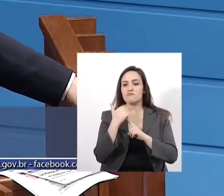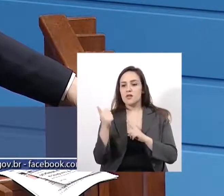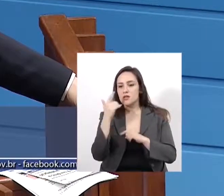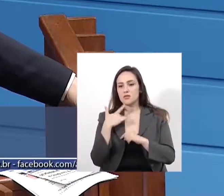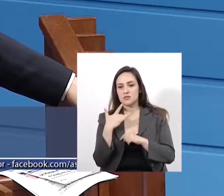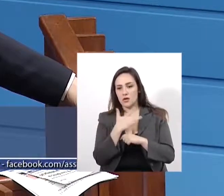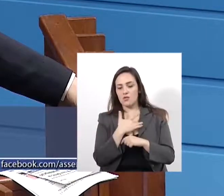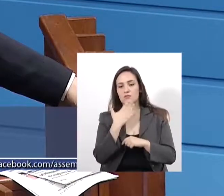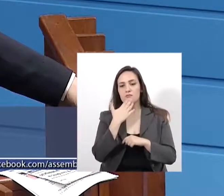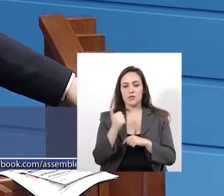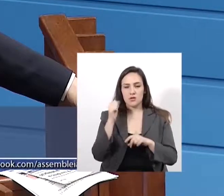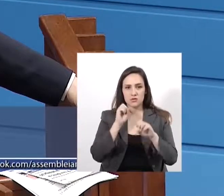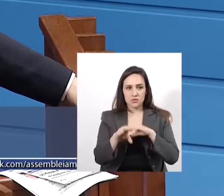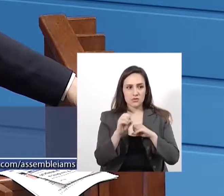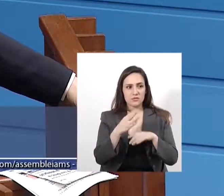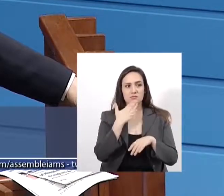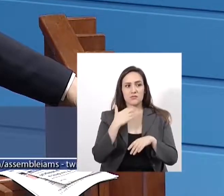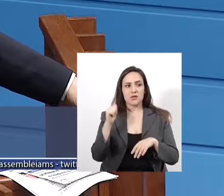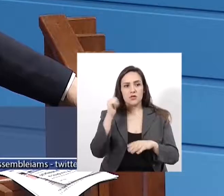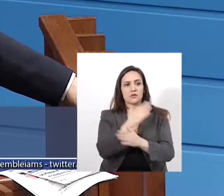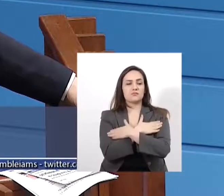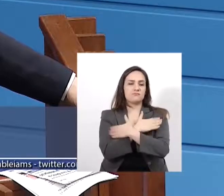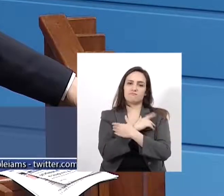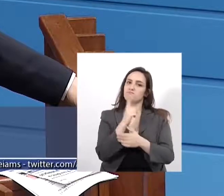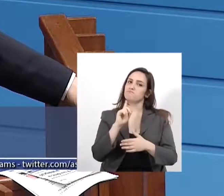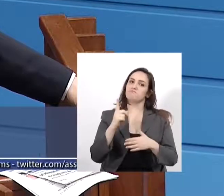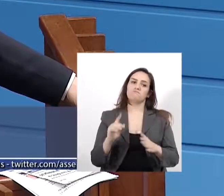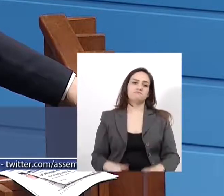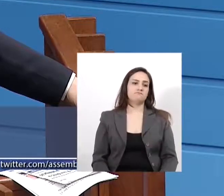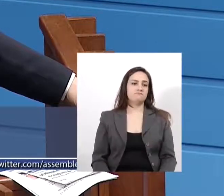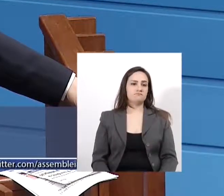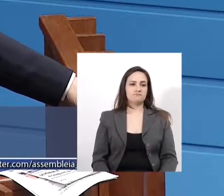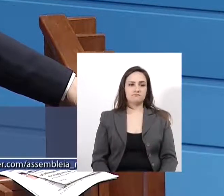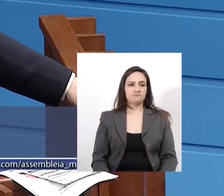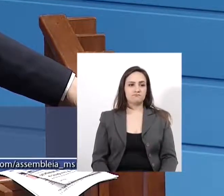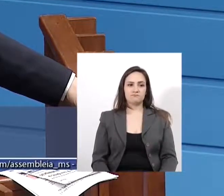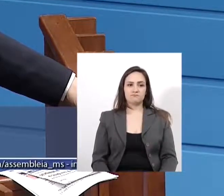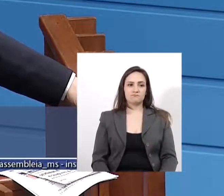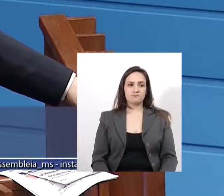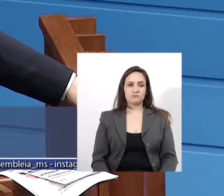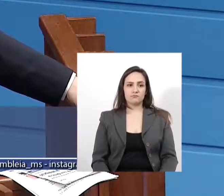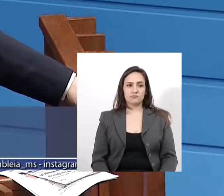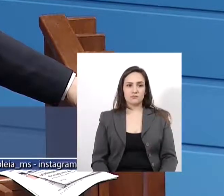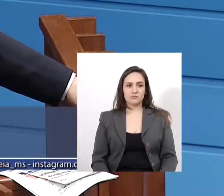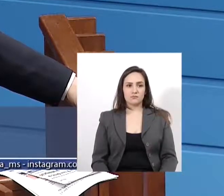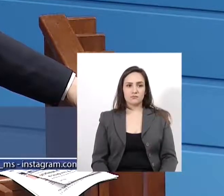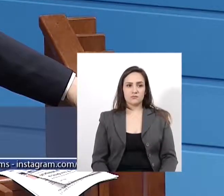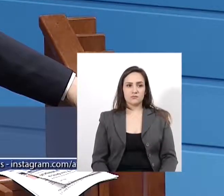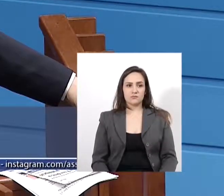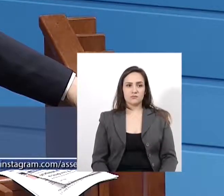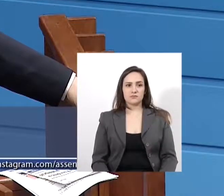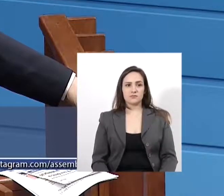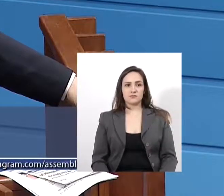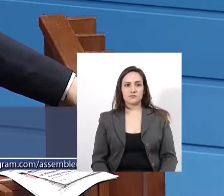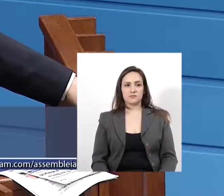combater o desemprego. Você não vê falar, na verdade, tenta-se taxar principalmente os mais